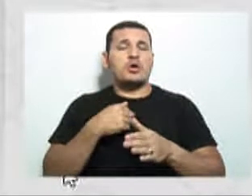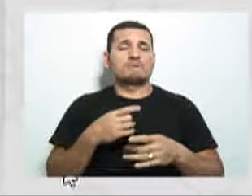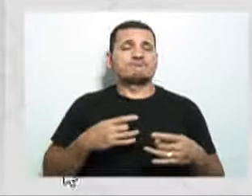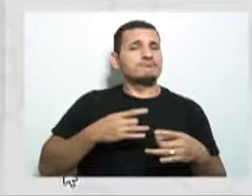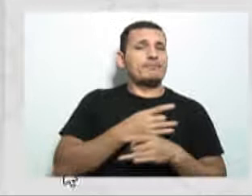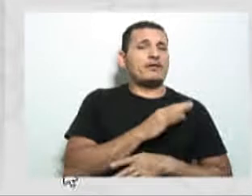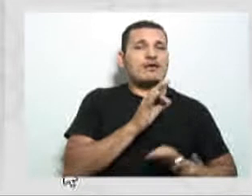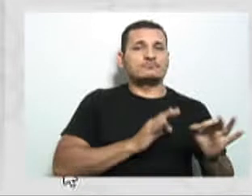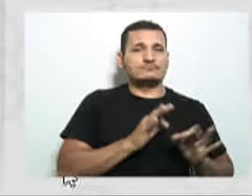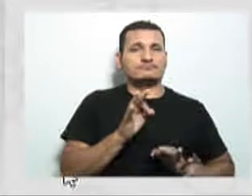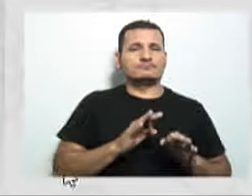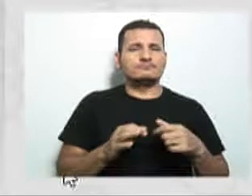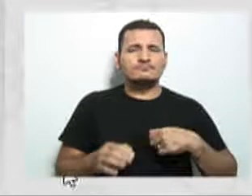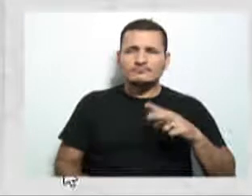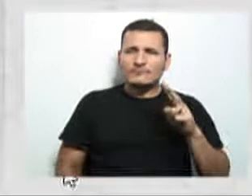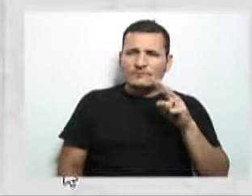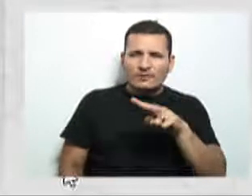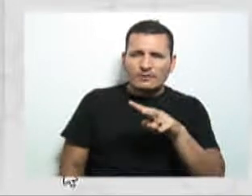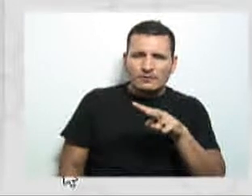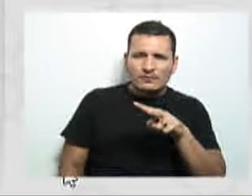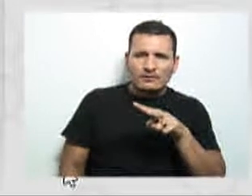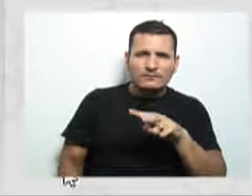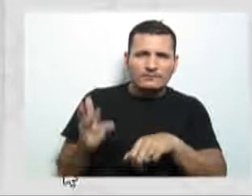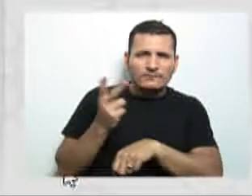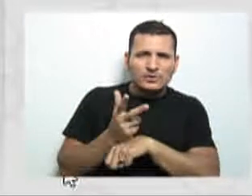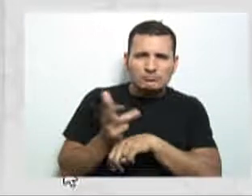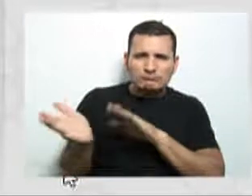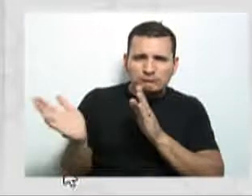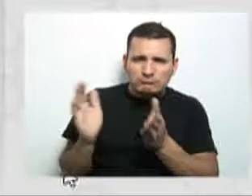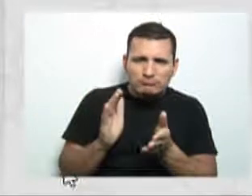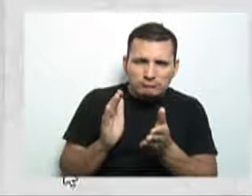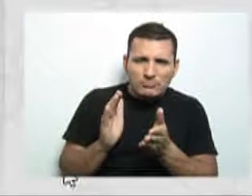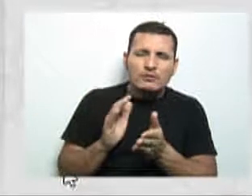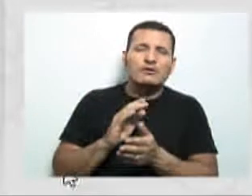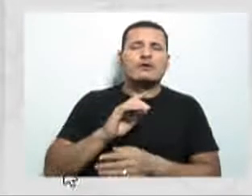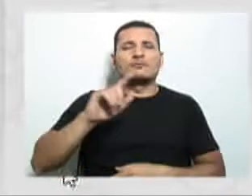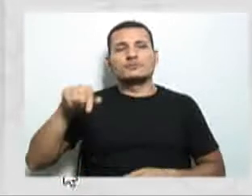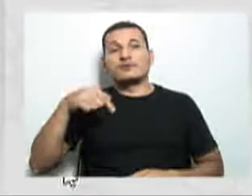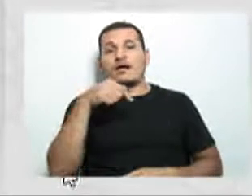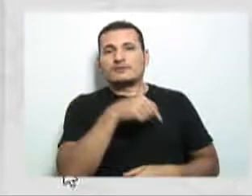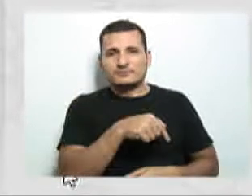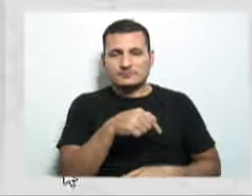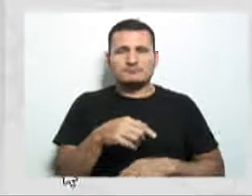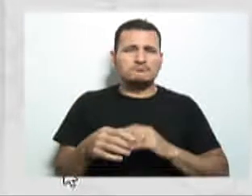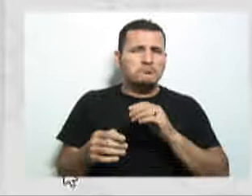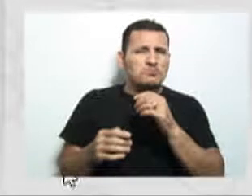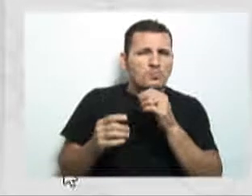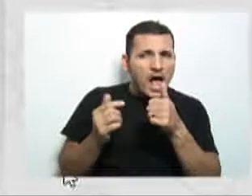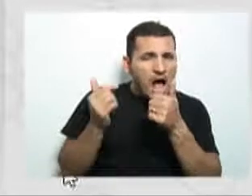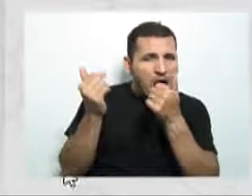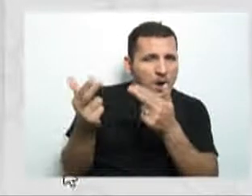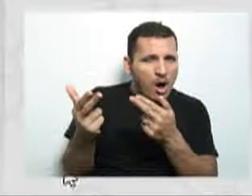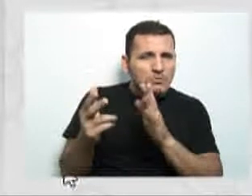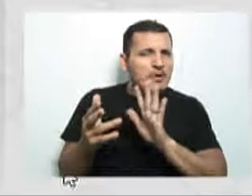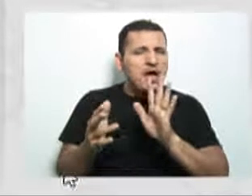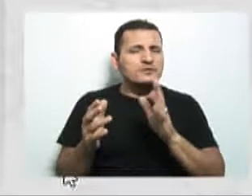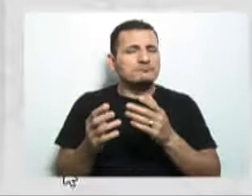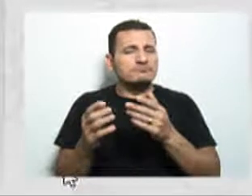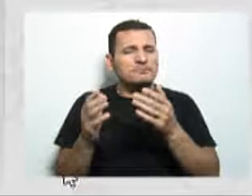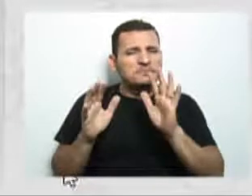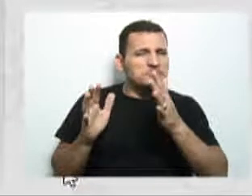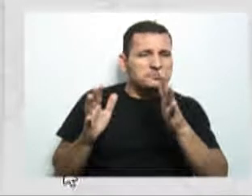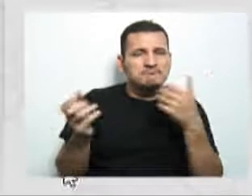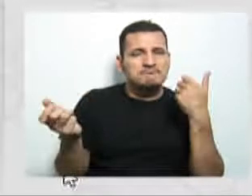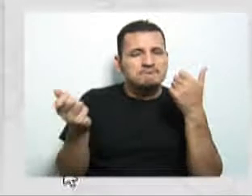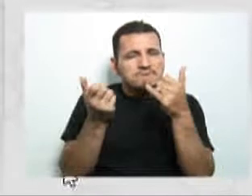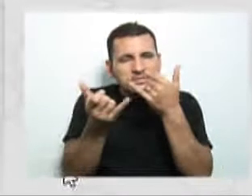na hora da apresentação. E quando chega aqui, não sai quase a mesma coisa, mas pelo menos chega perto. E chegando perto, eu já